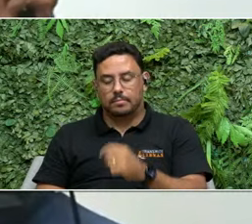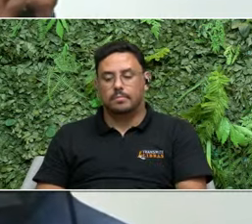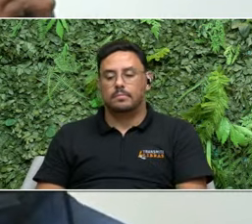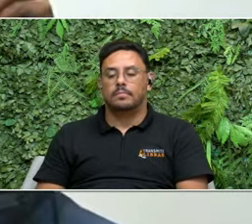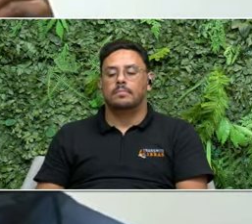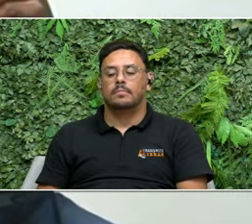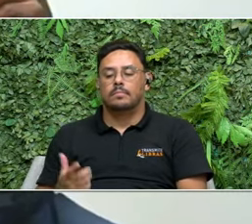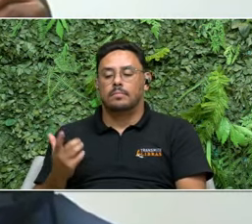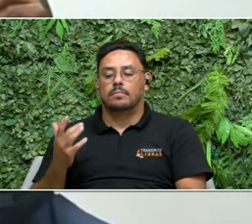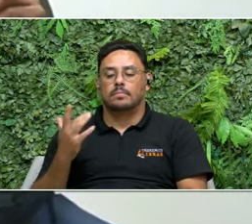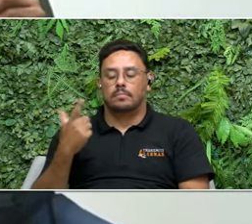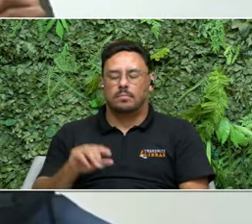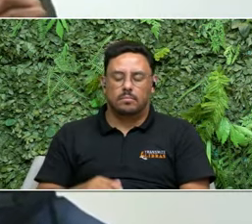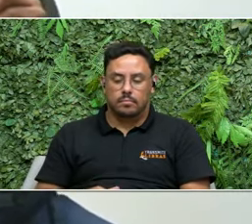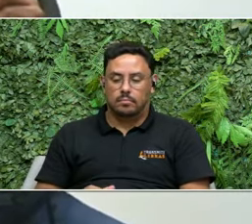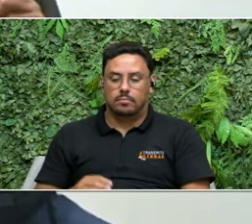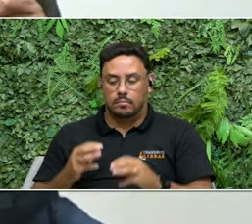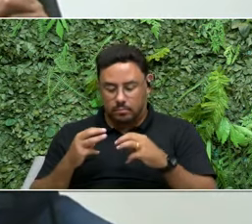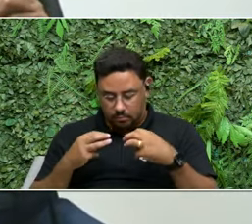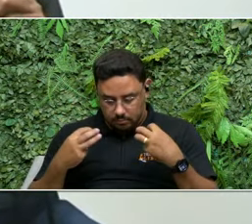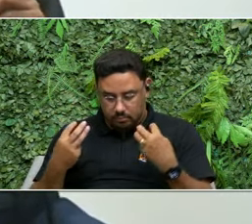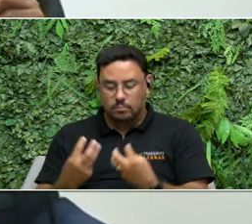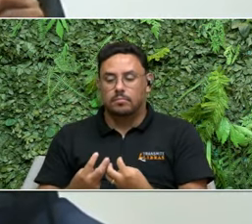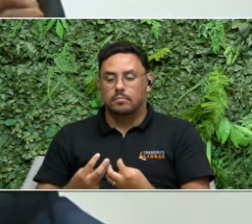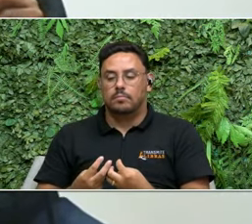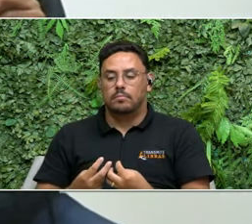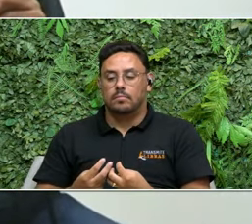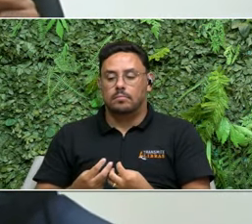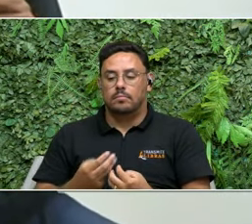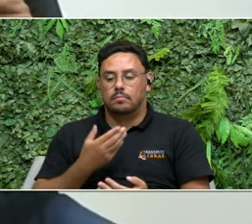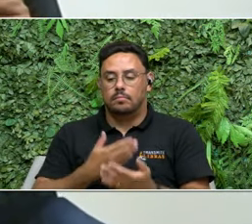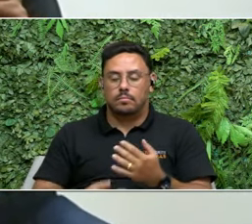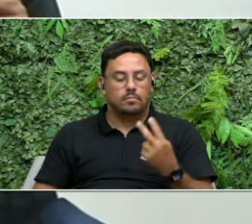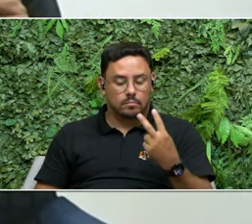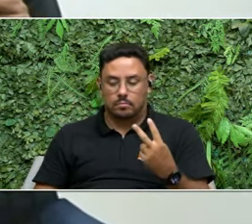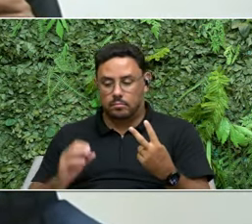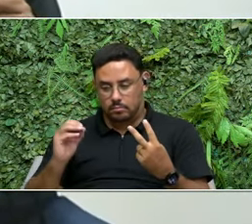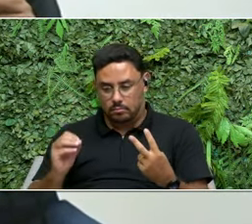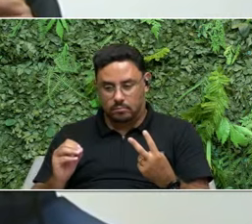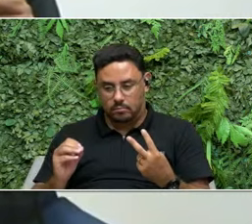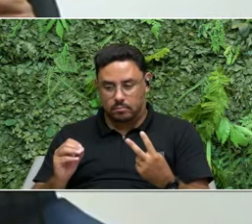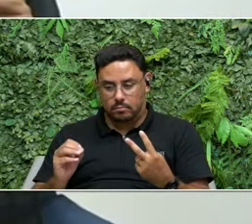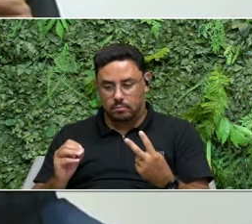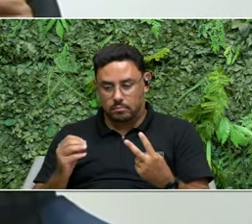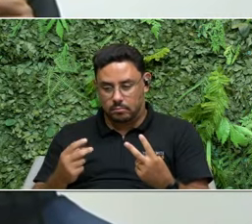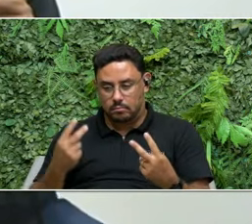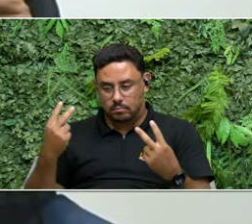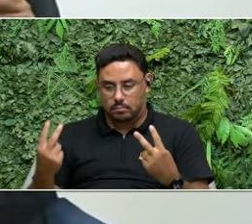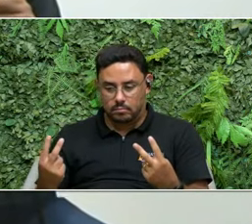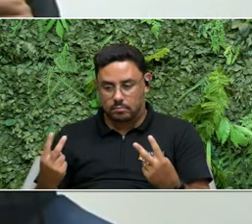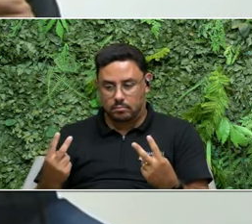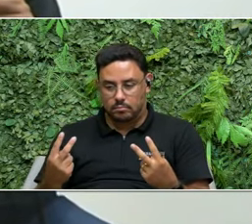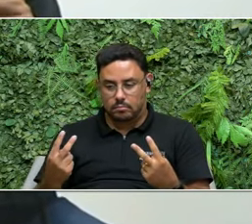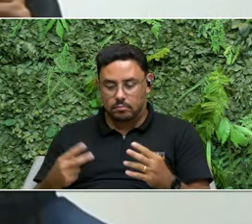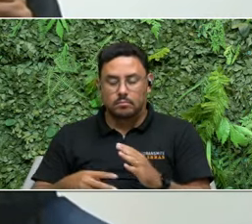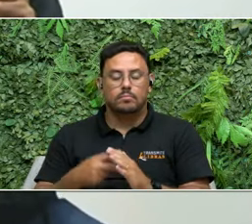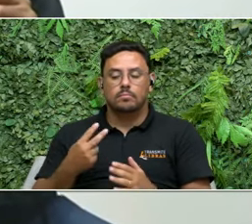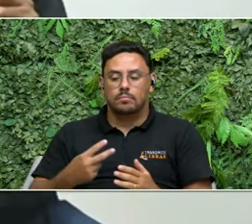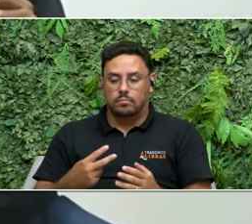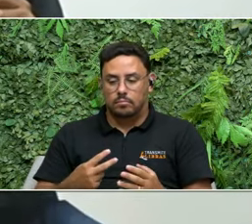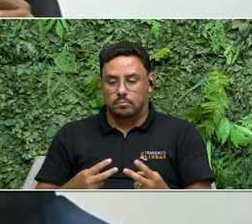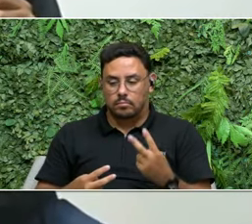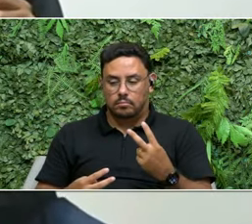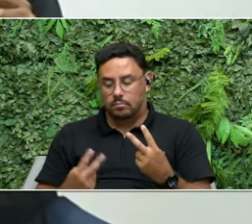jogar na casa do adversário sem a sua torcida tomando de 2 a 0 e consegue empatar e fazer um segundo tempo poderia até